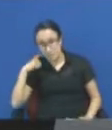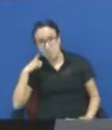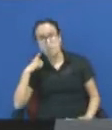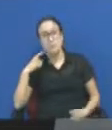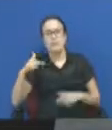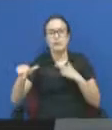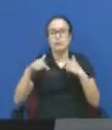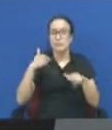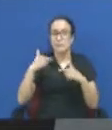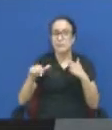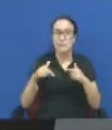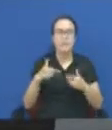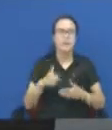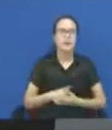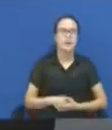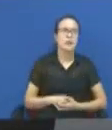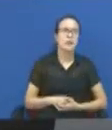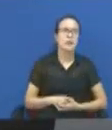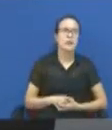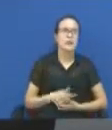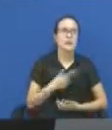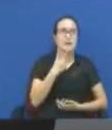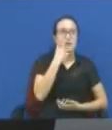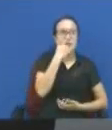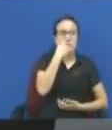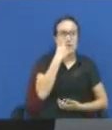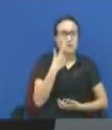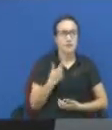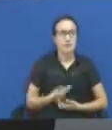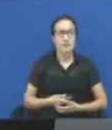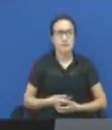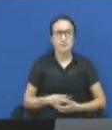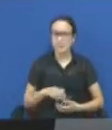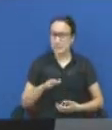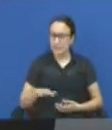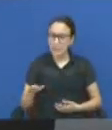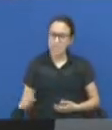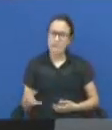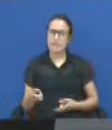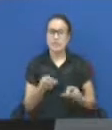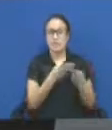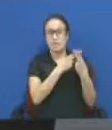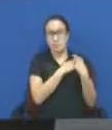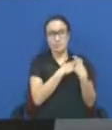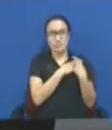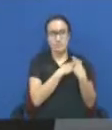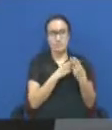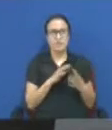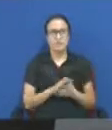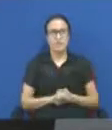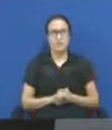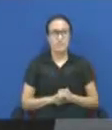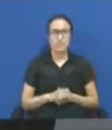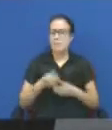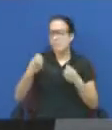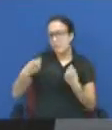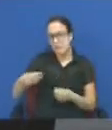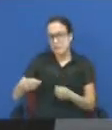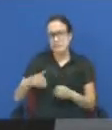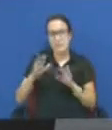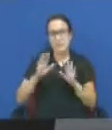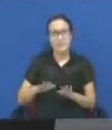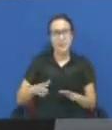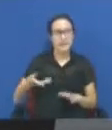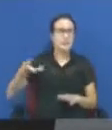do trabalho, da criança, dela ter a responsabilidade, às vezes até por necessidade, mas os tempos foram